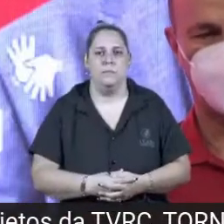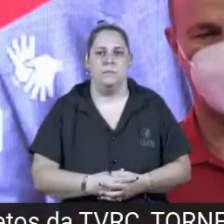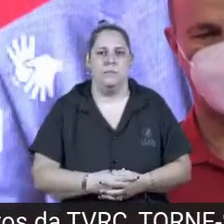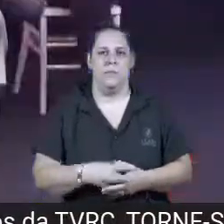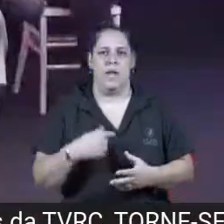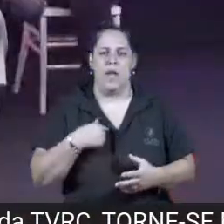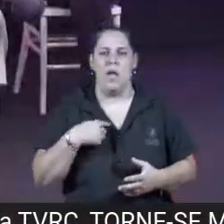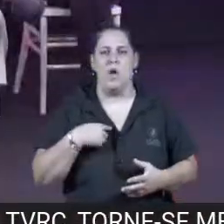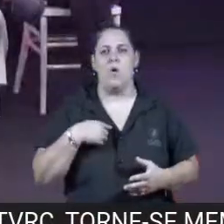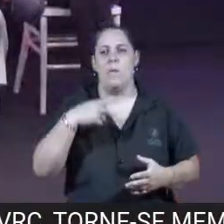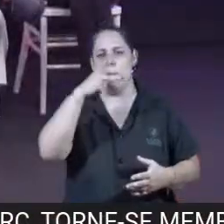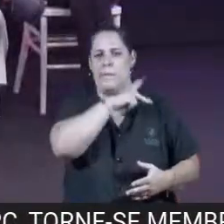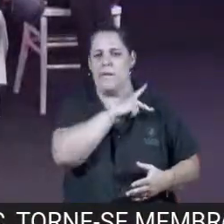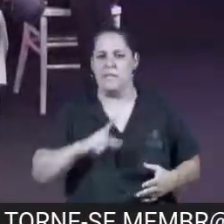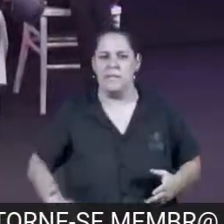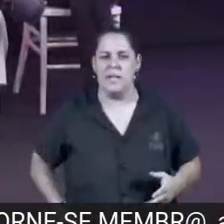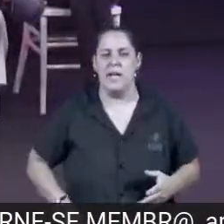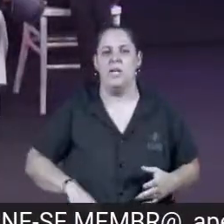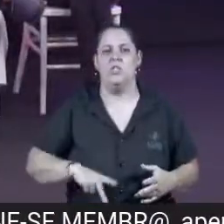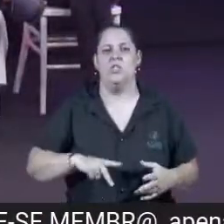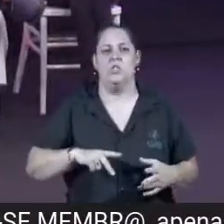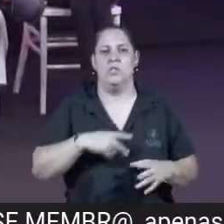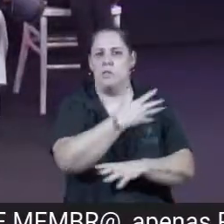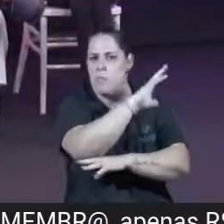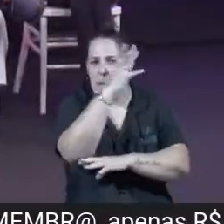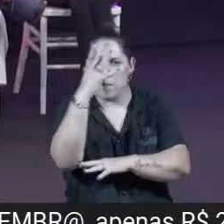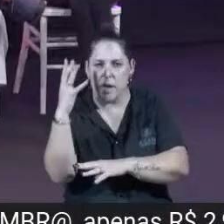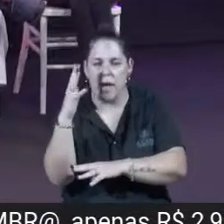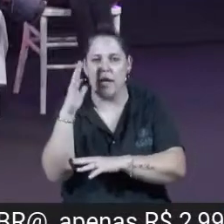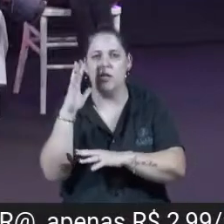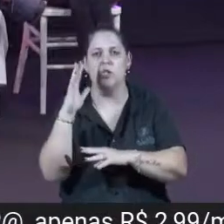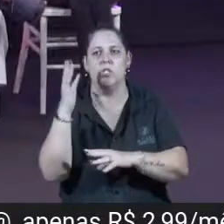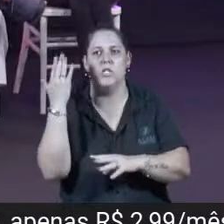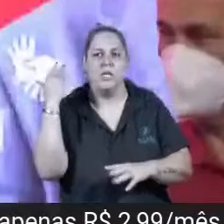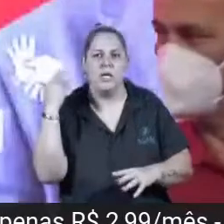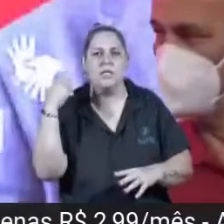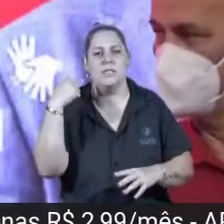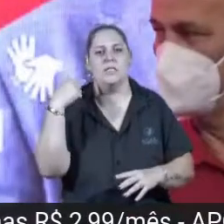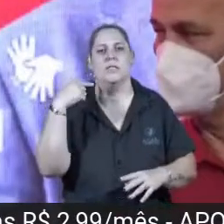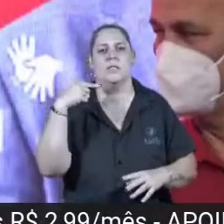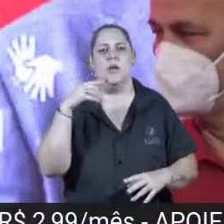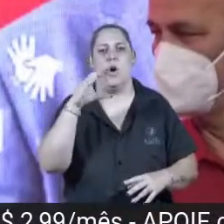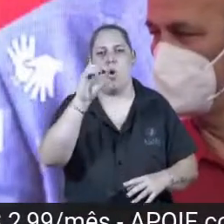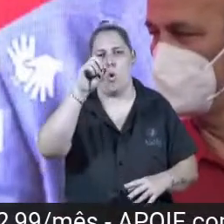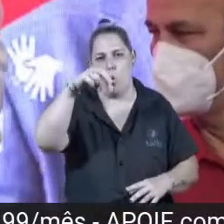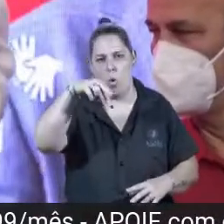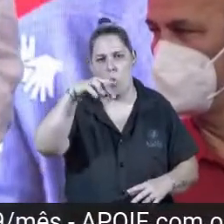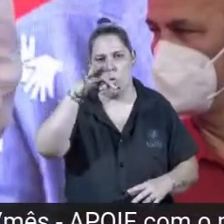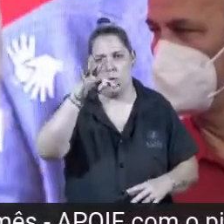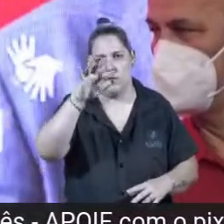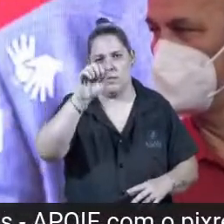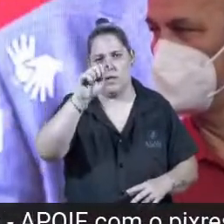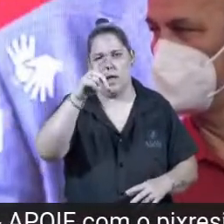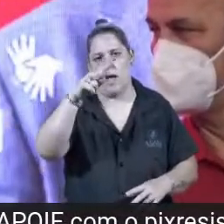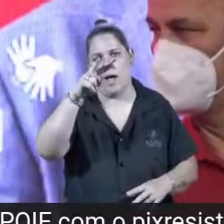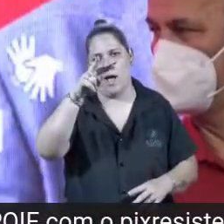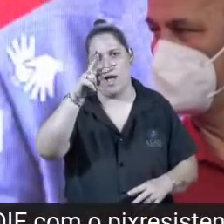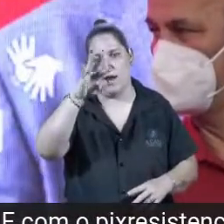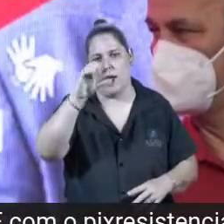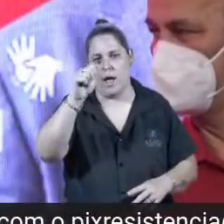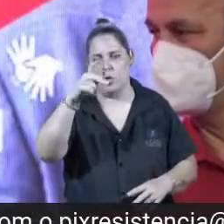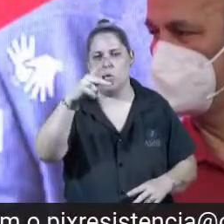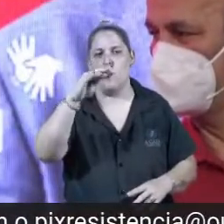Ambiente, que ele era o presidente. E houve uma identidade muito grande, porque o Contarato é dessas